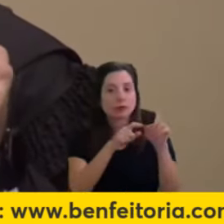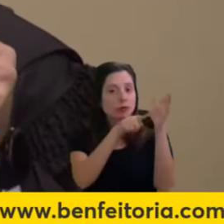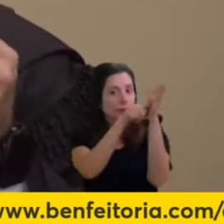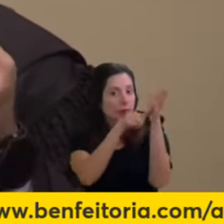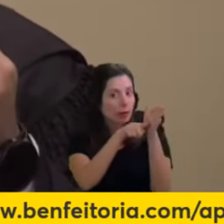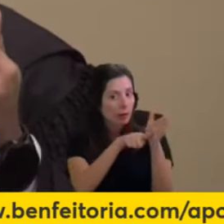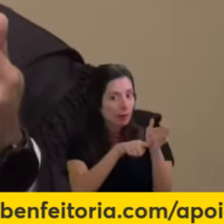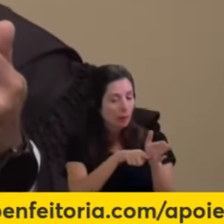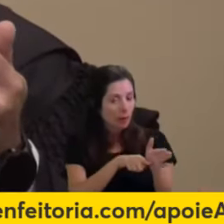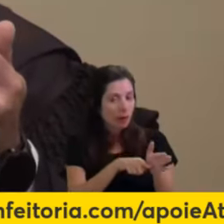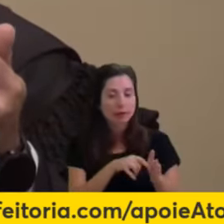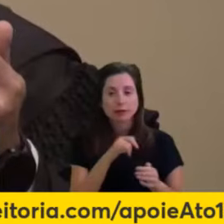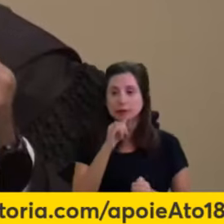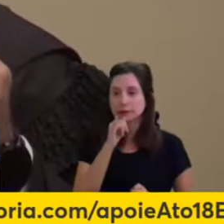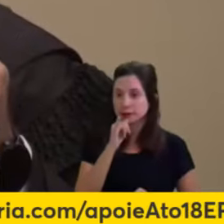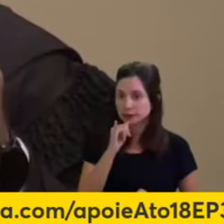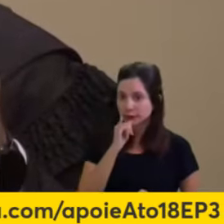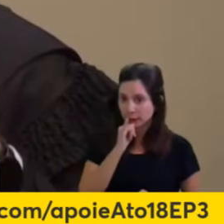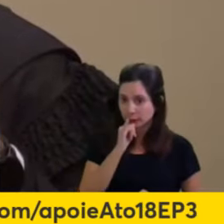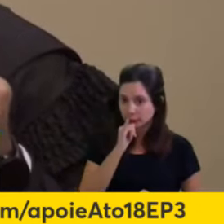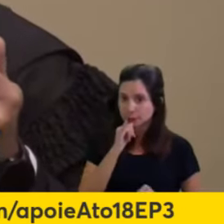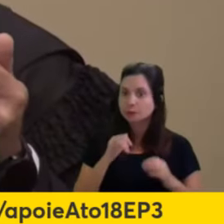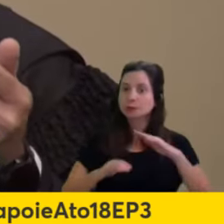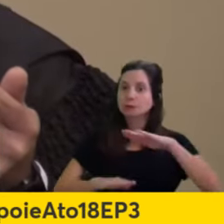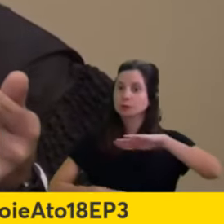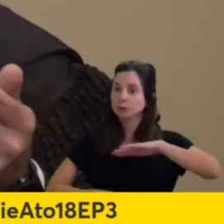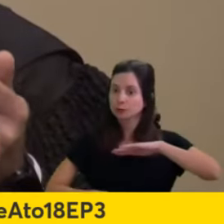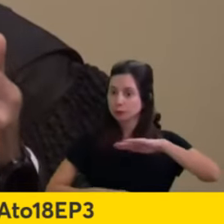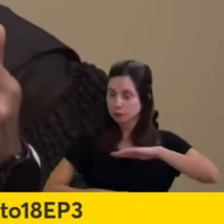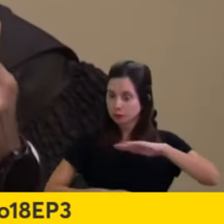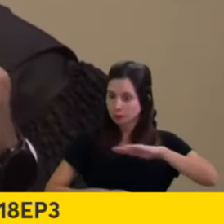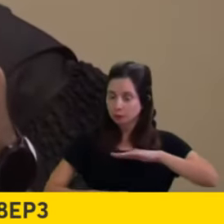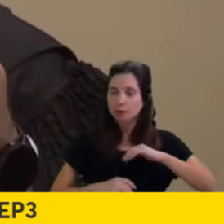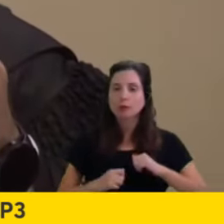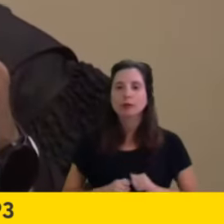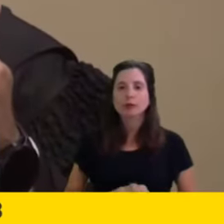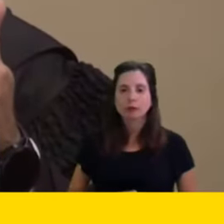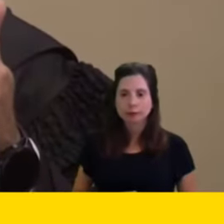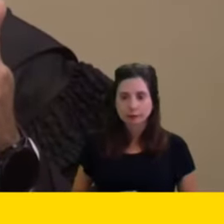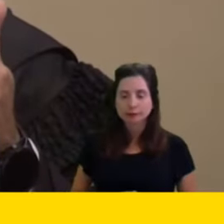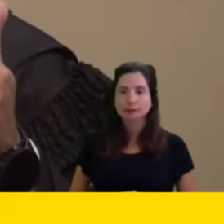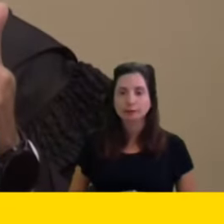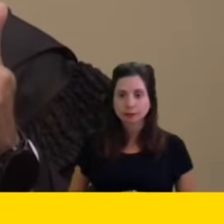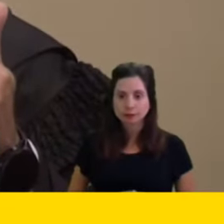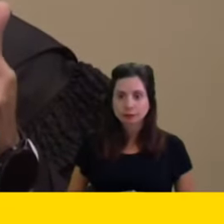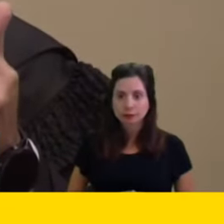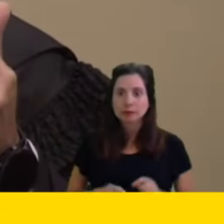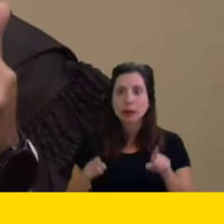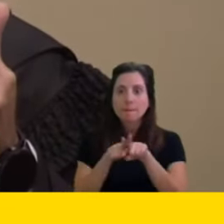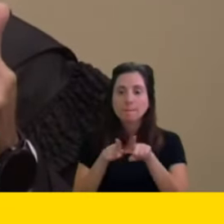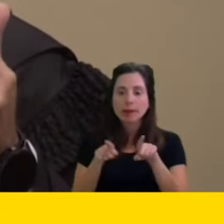tais como fatos supervenientes à propositura da ação ou diplomação circunstância